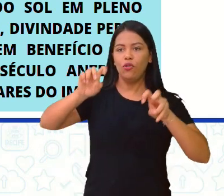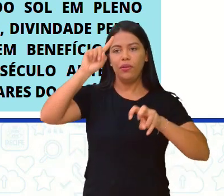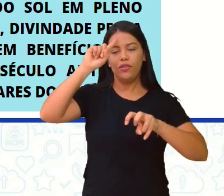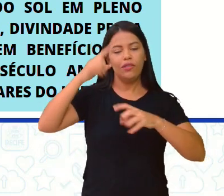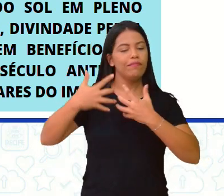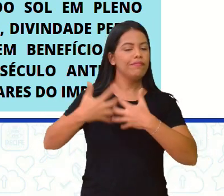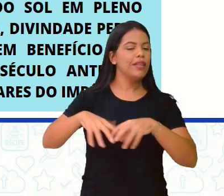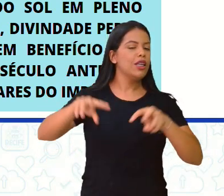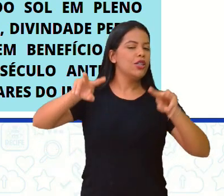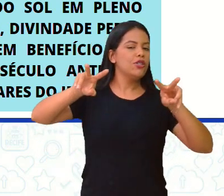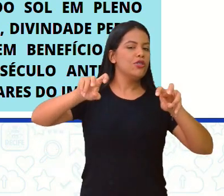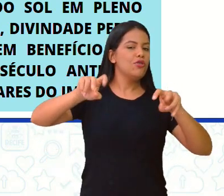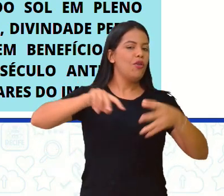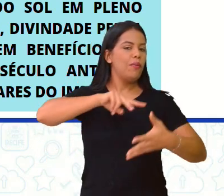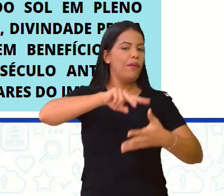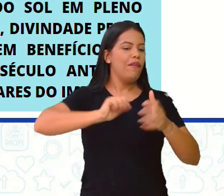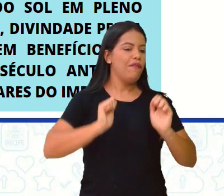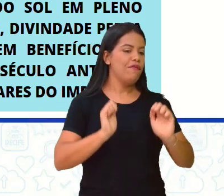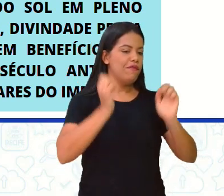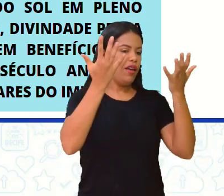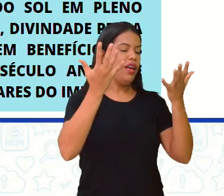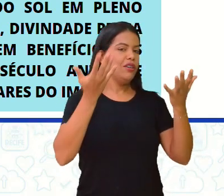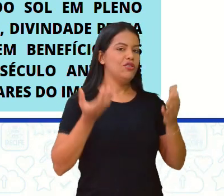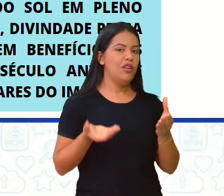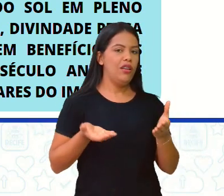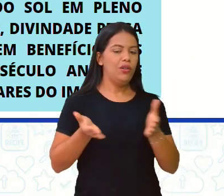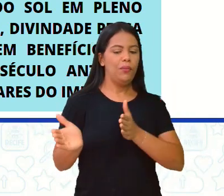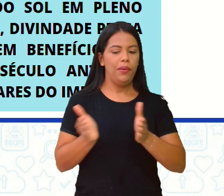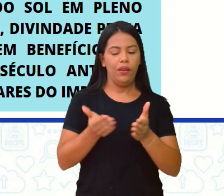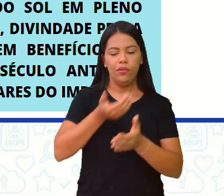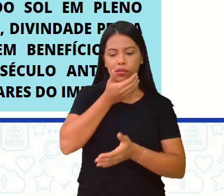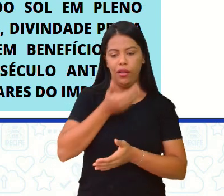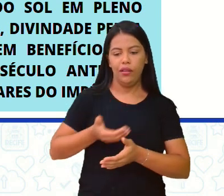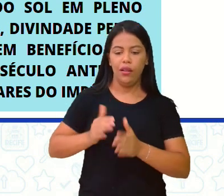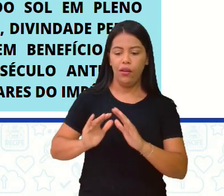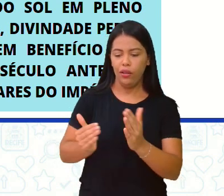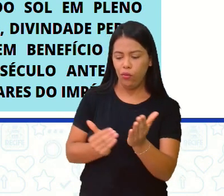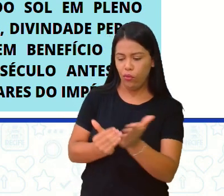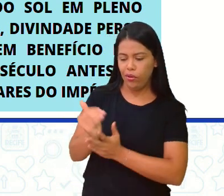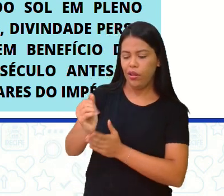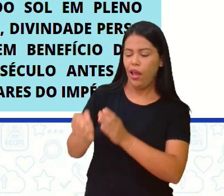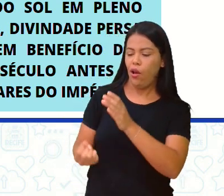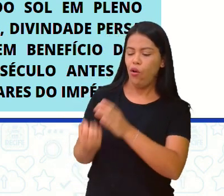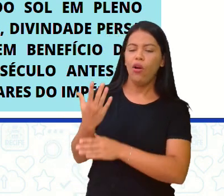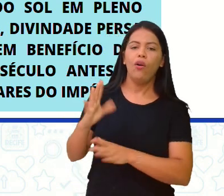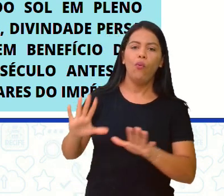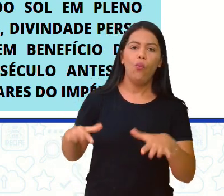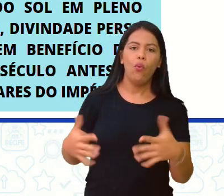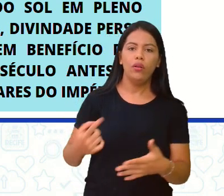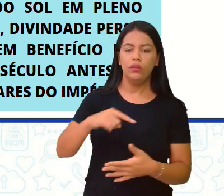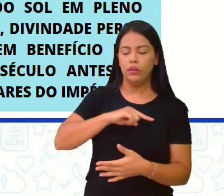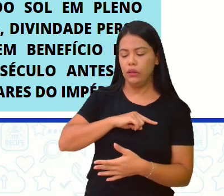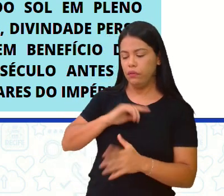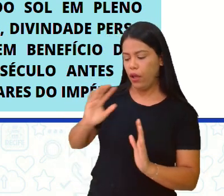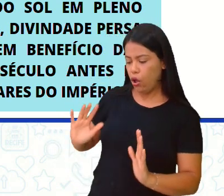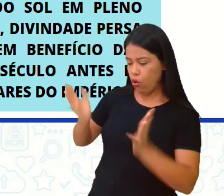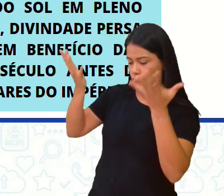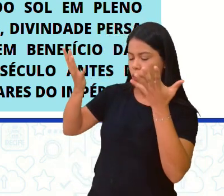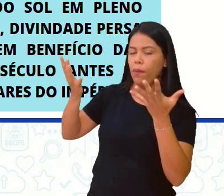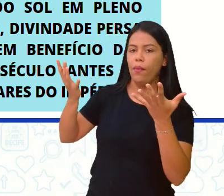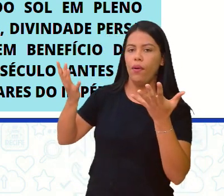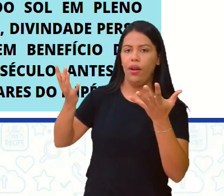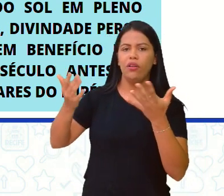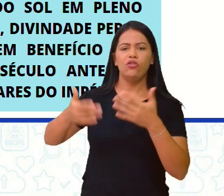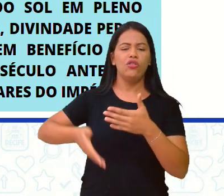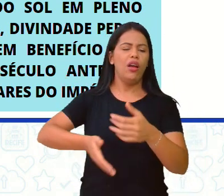folguedos teatrais do ciclo natalino. Na origem, as comemorações festivas desse ciclo vêm da Idade Média,